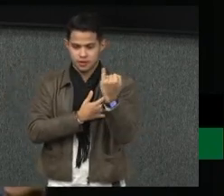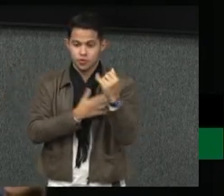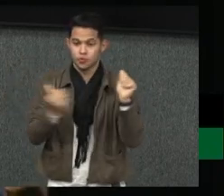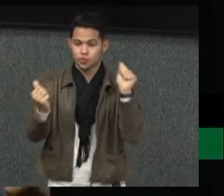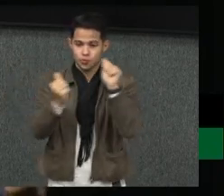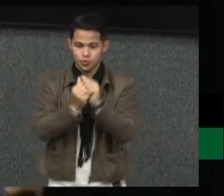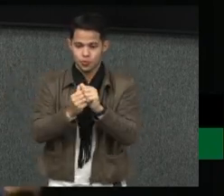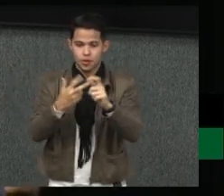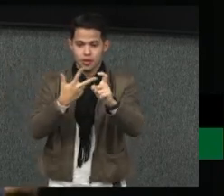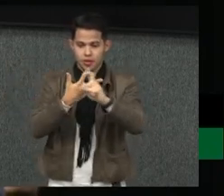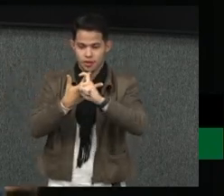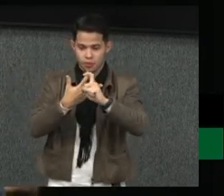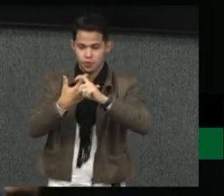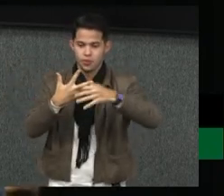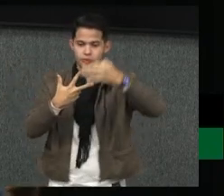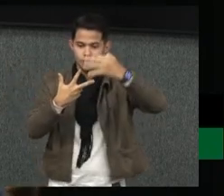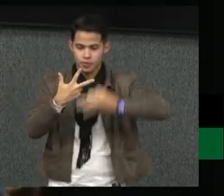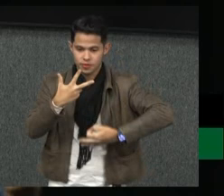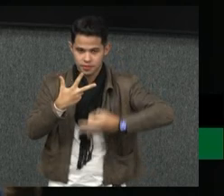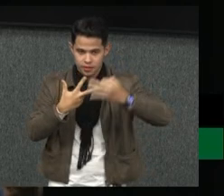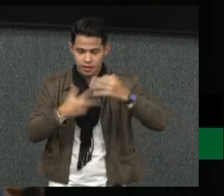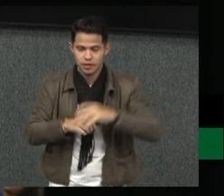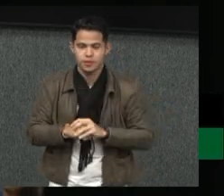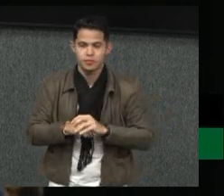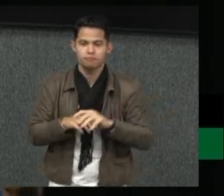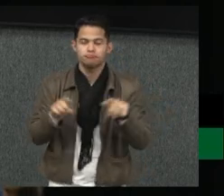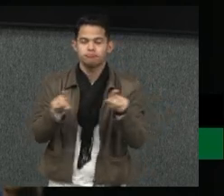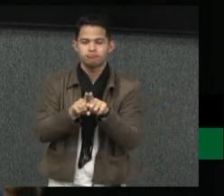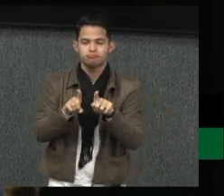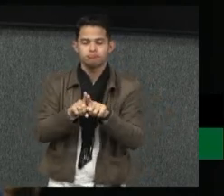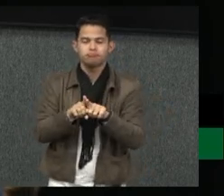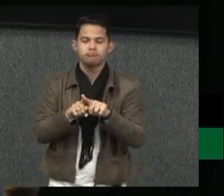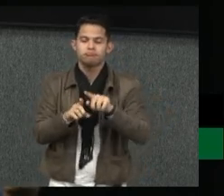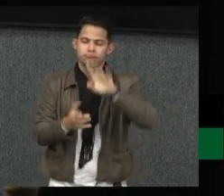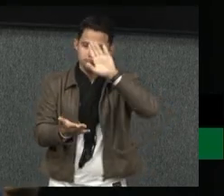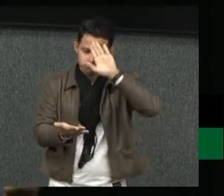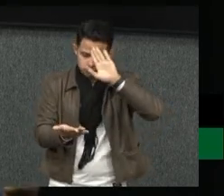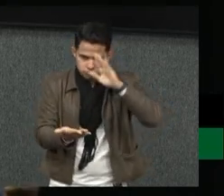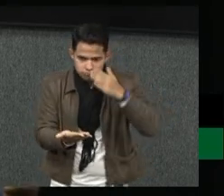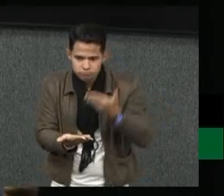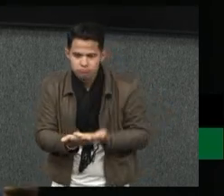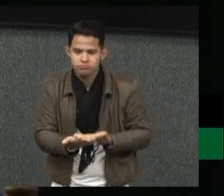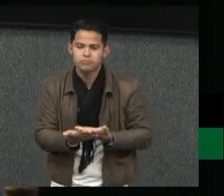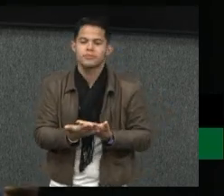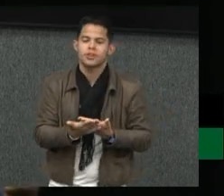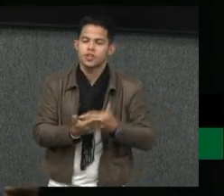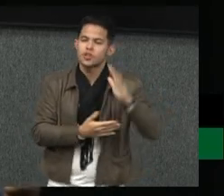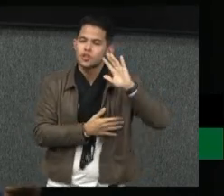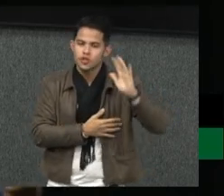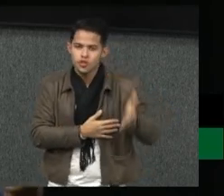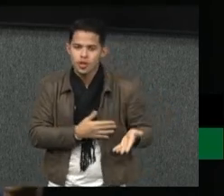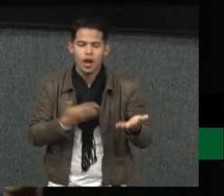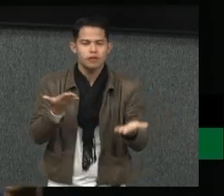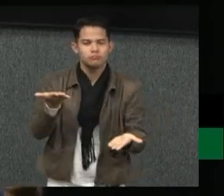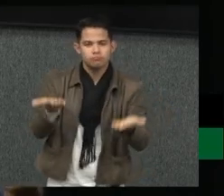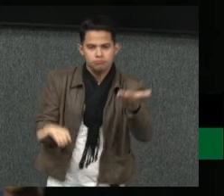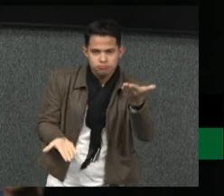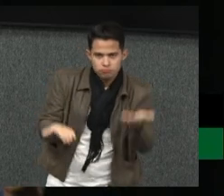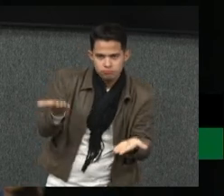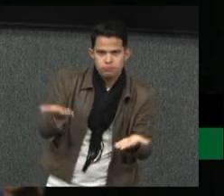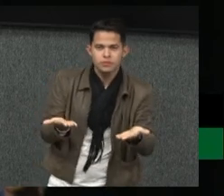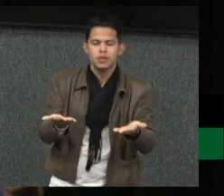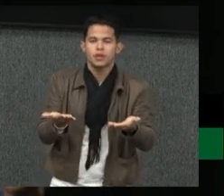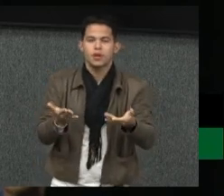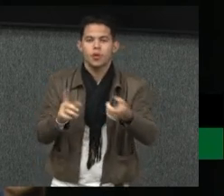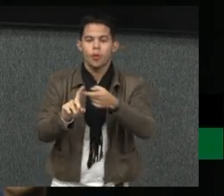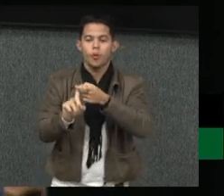Judiciário. E a expectativa, que foi plenamente compensada e recompensada